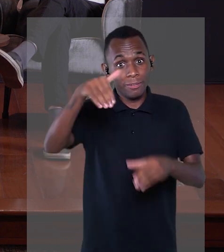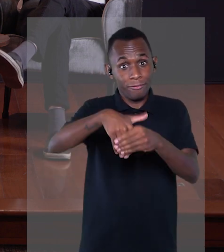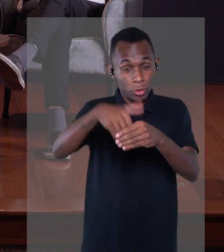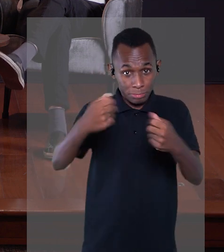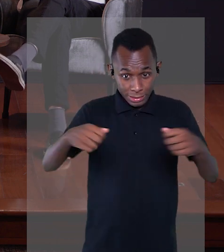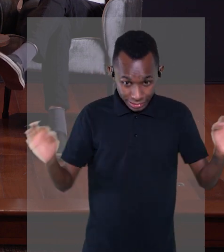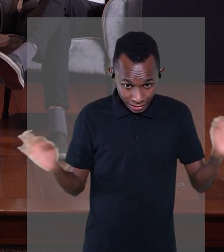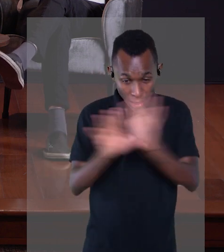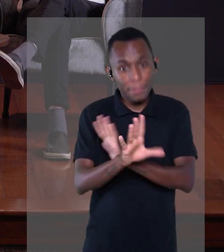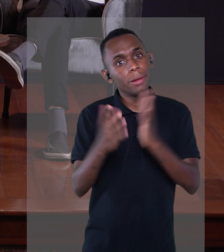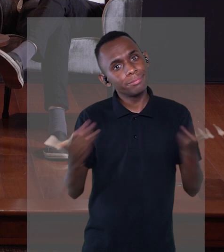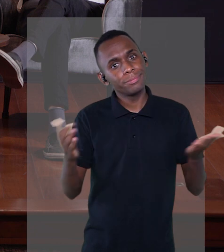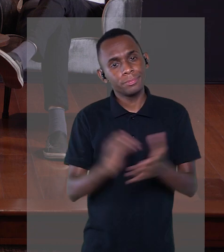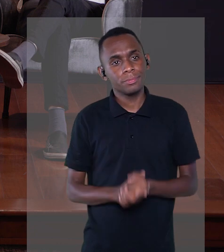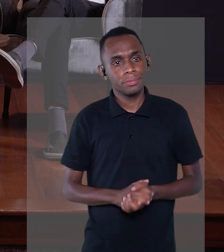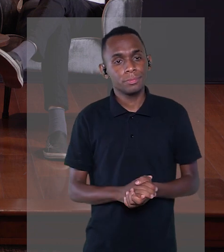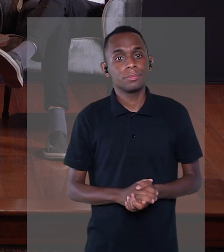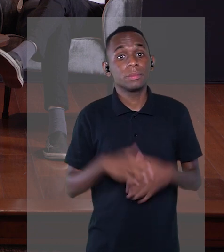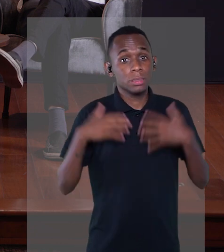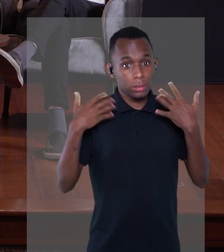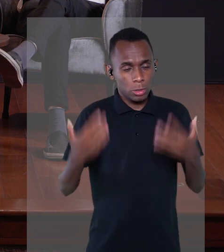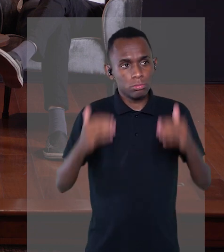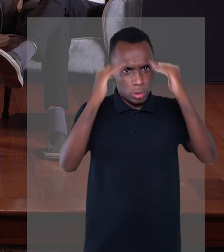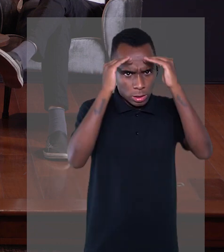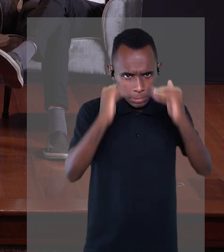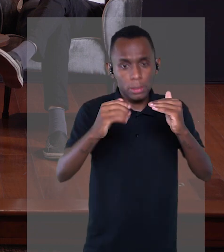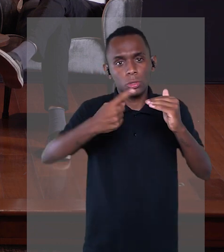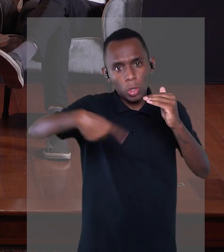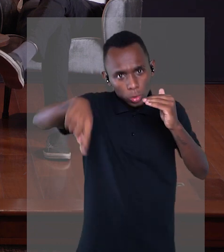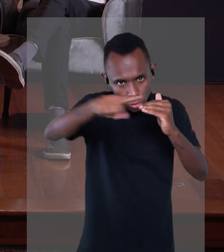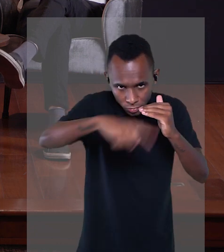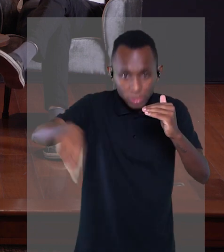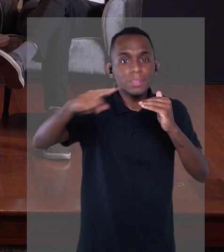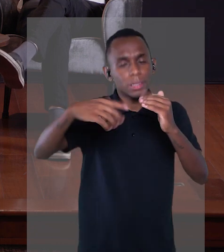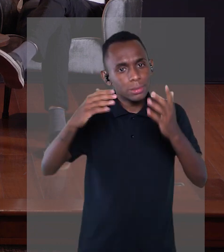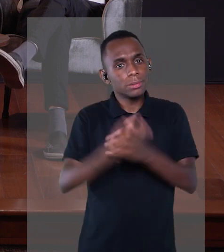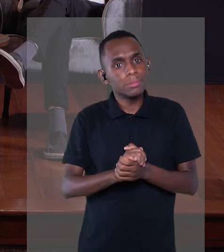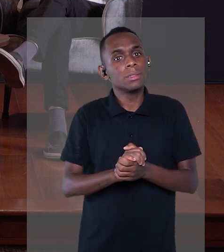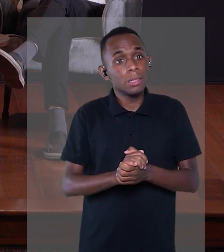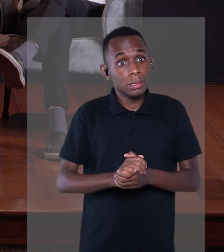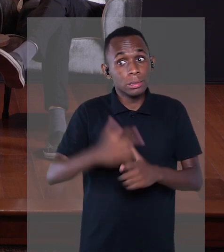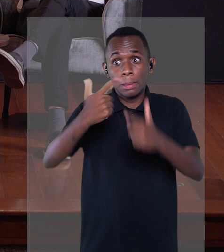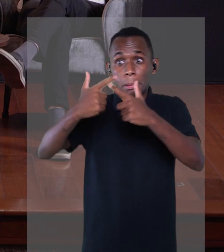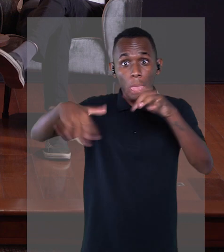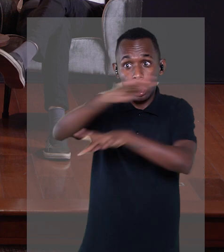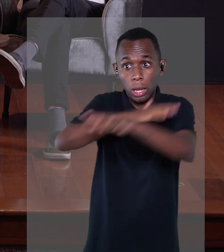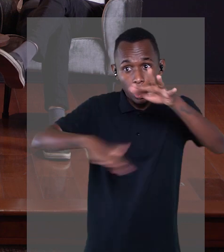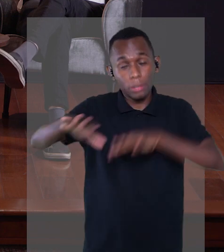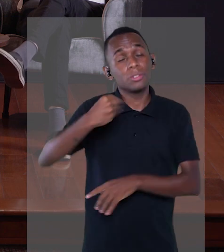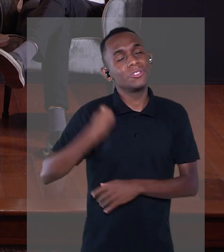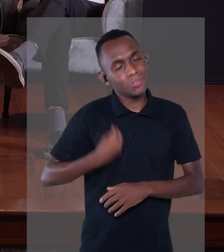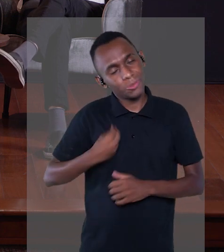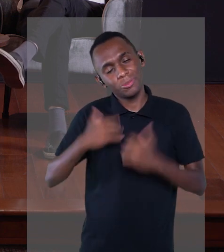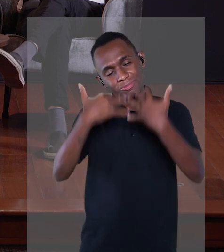não acabar, né? Então, assim, respeito muito que vocês, no meio disso tudo, tenham tido. Esteja aqui com a